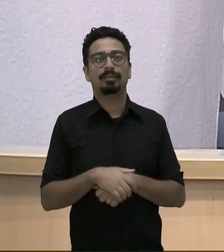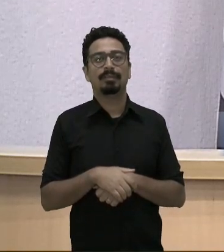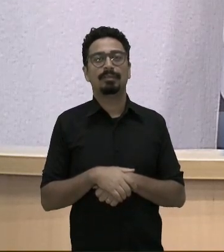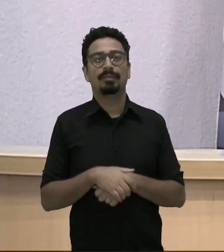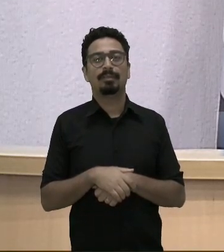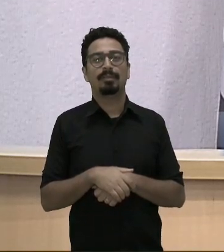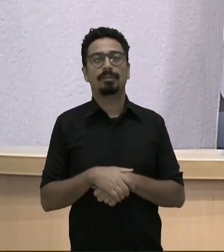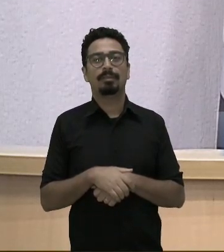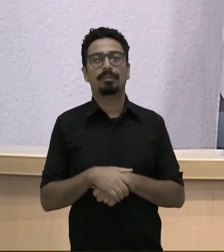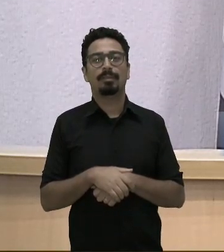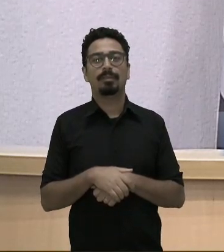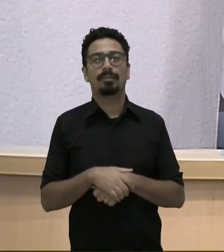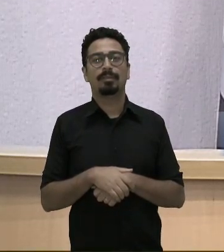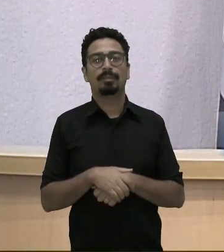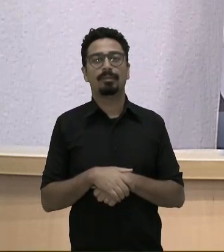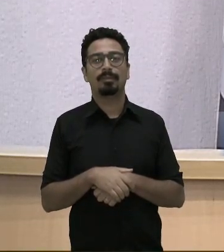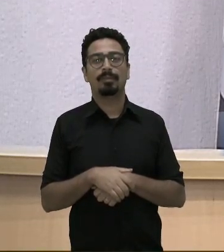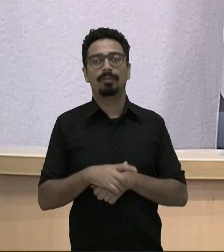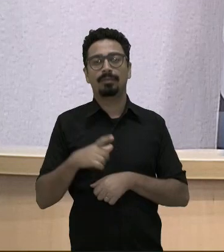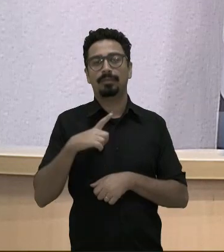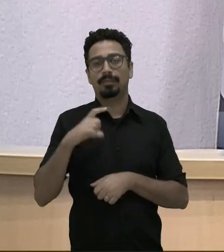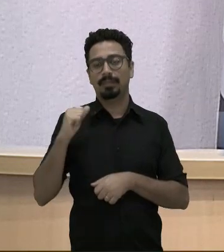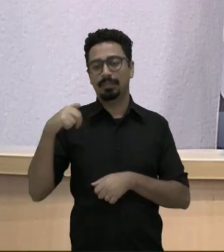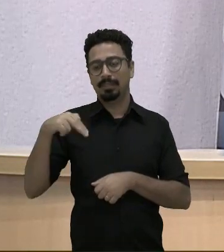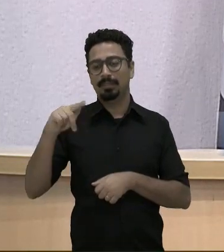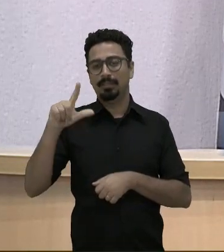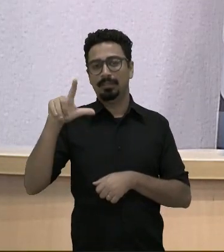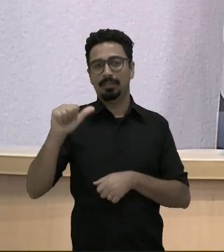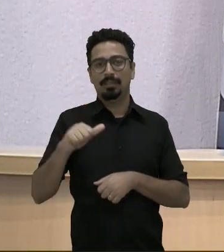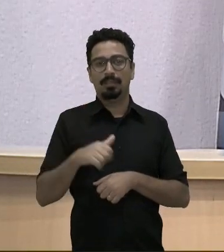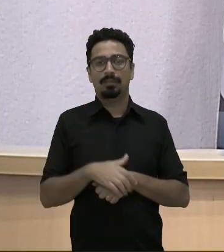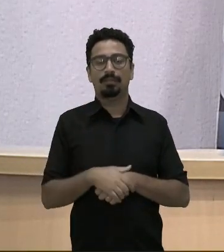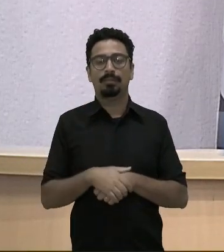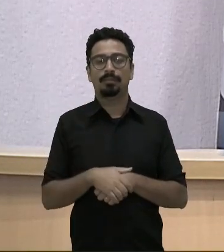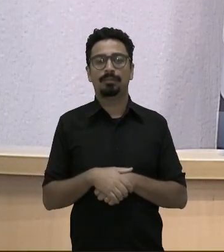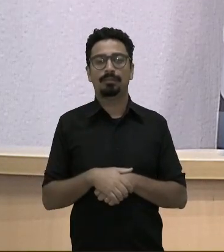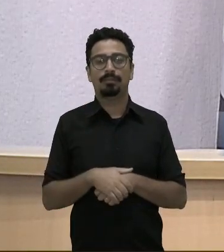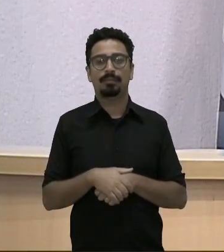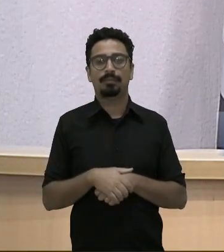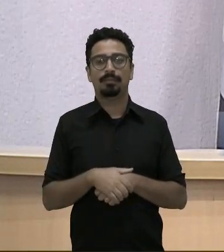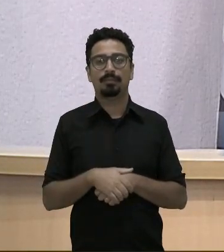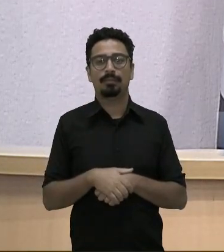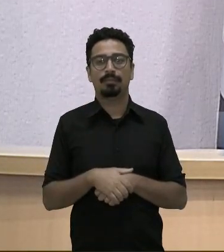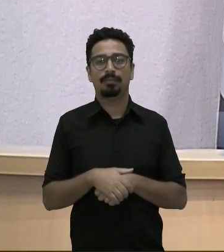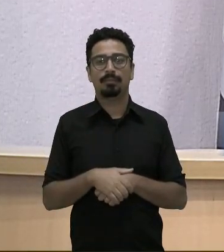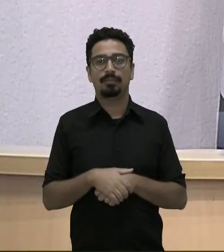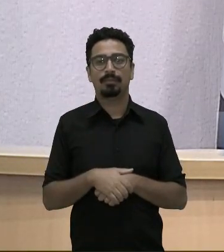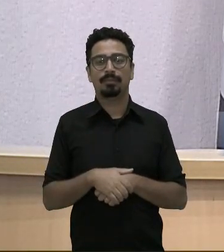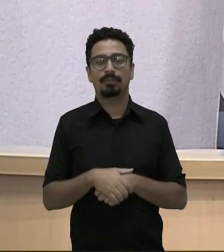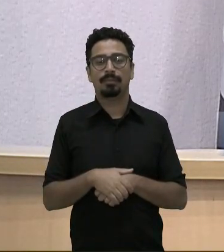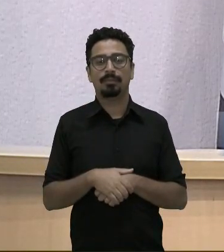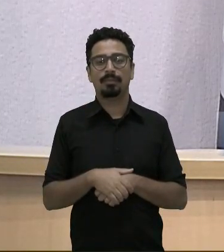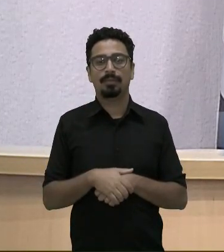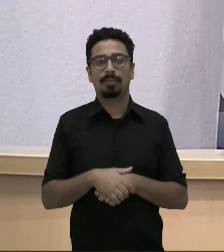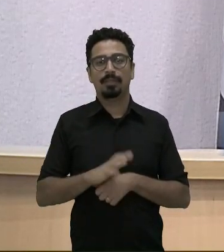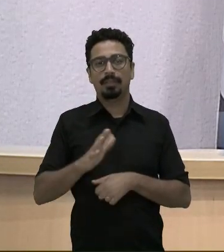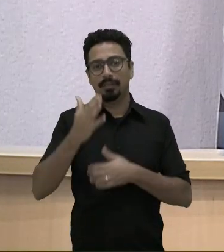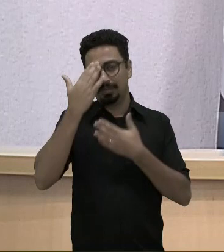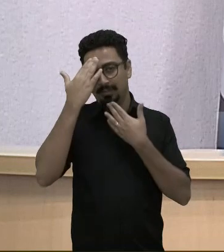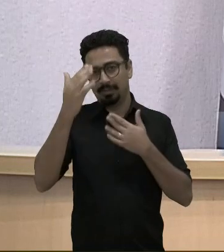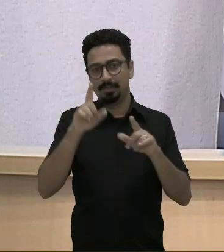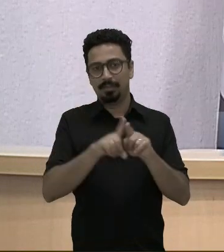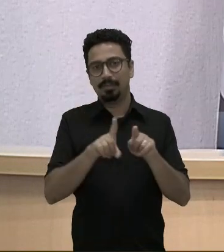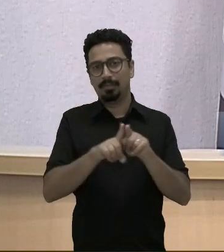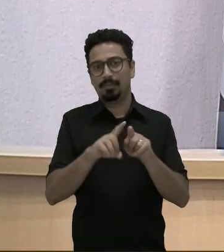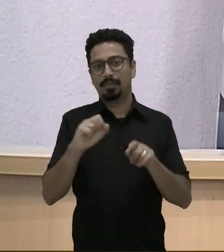entendeu? Aí nós temos a dona Ângela. Olha para você. Pessoal, eu quero agradecer a dona Ângela.